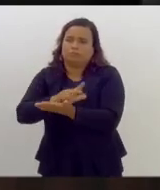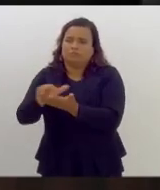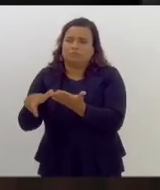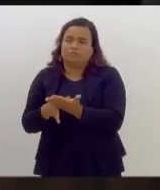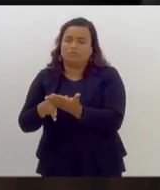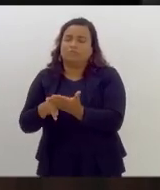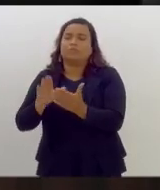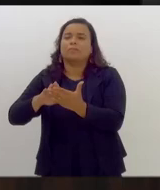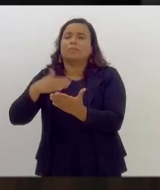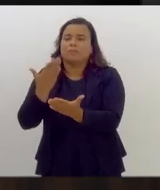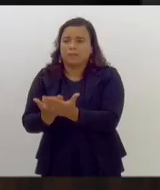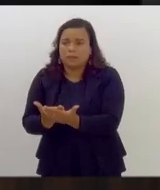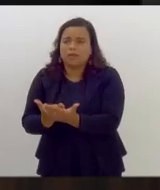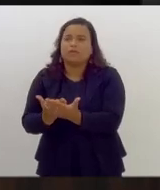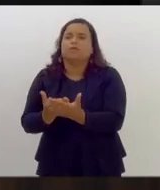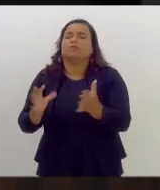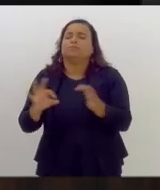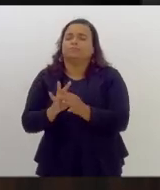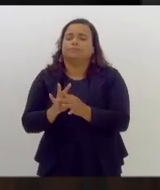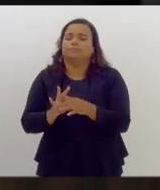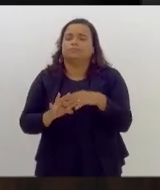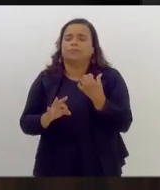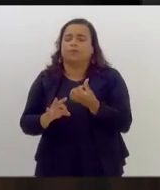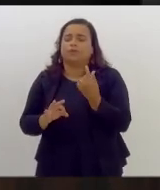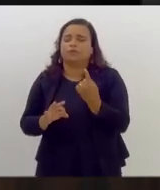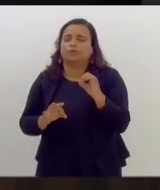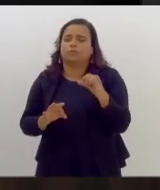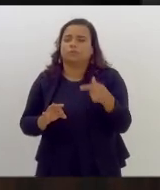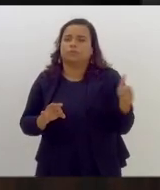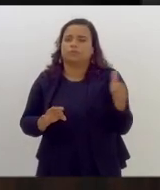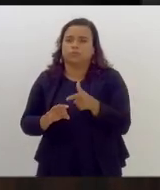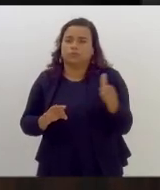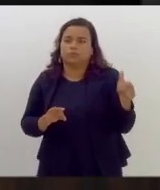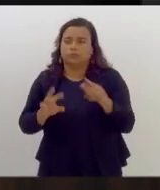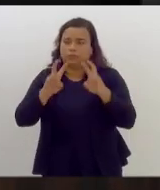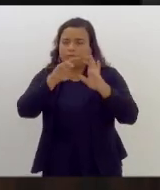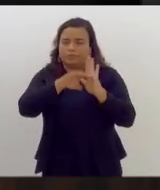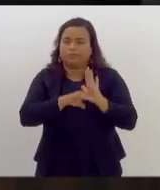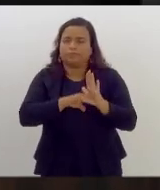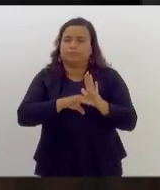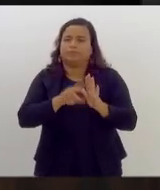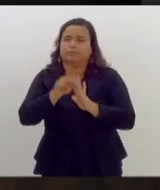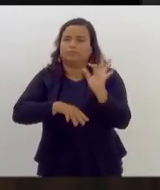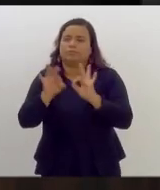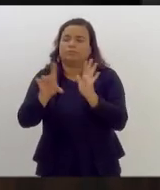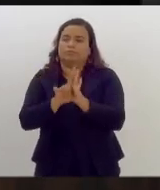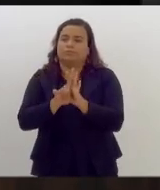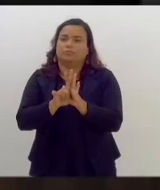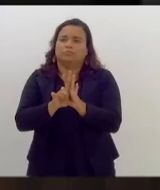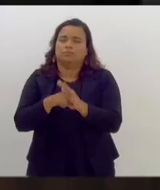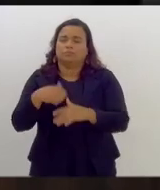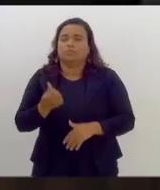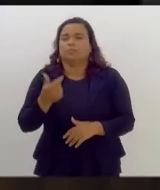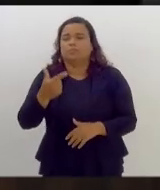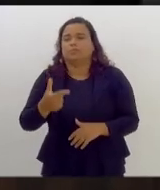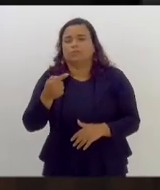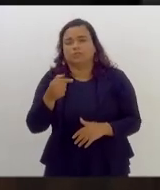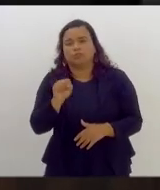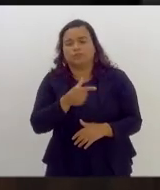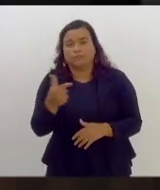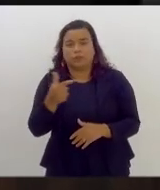ordem do dia do projeto de lei 610722, projeto de lei